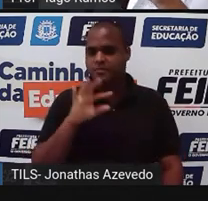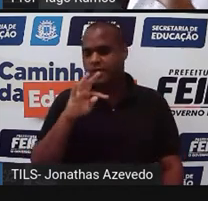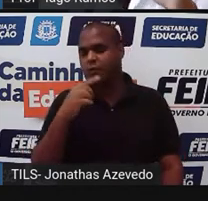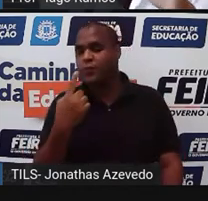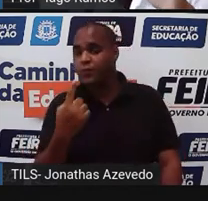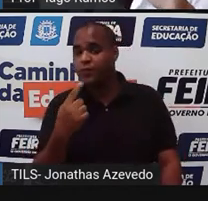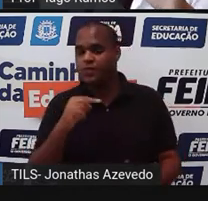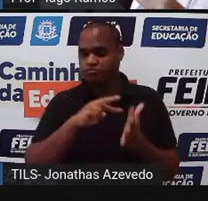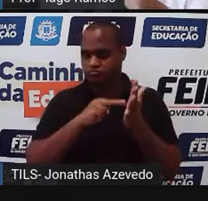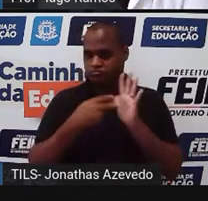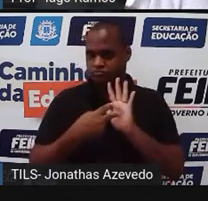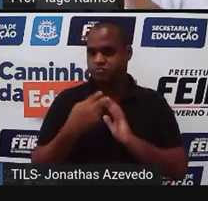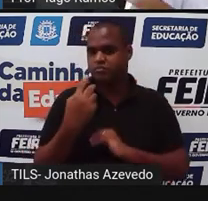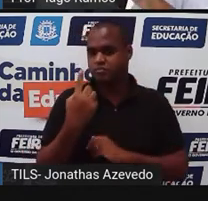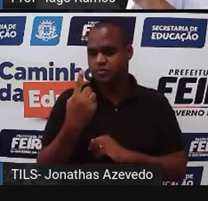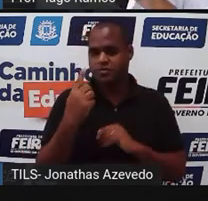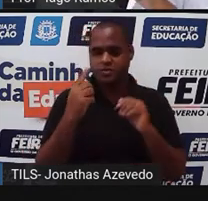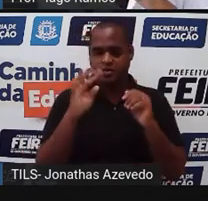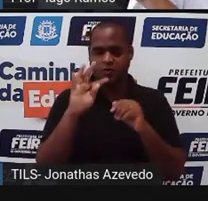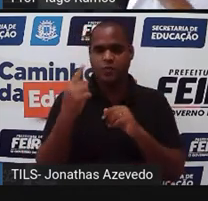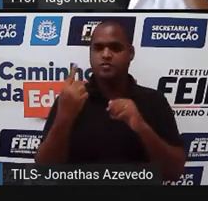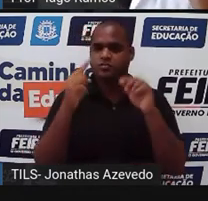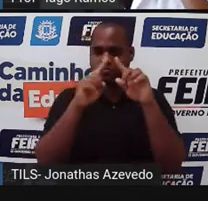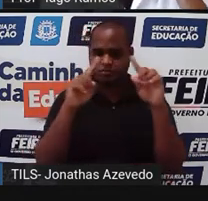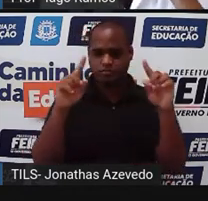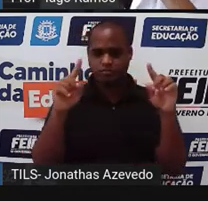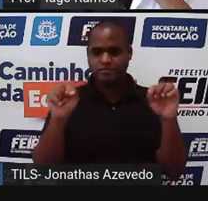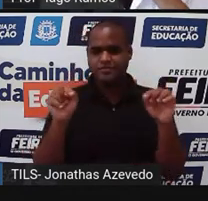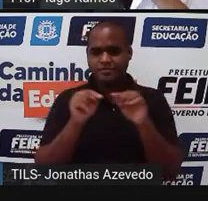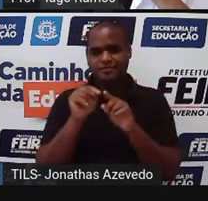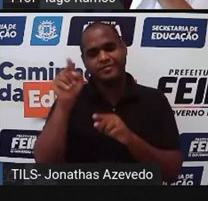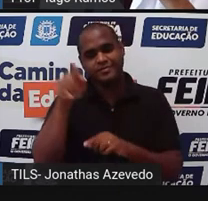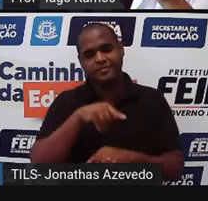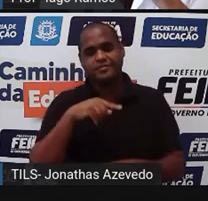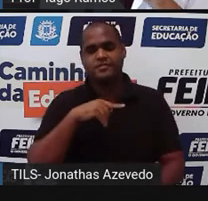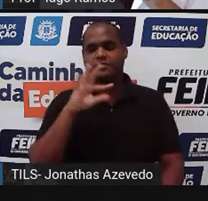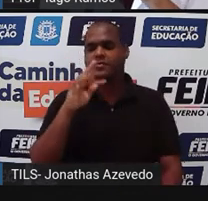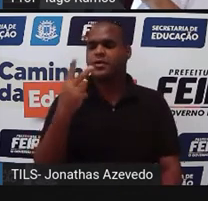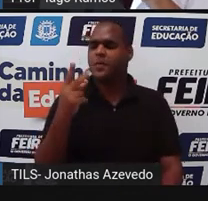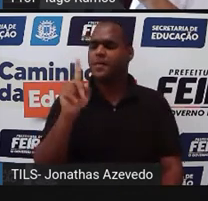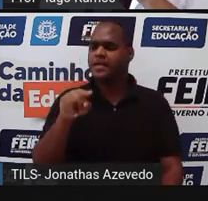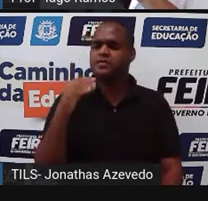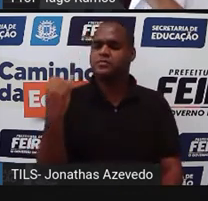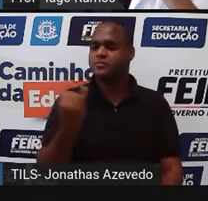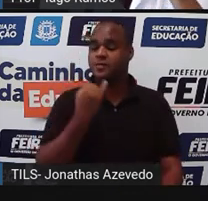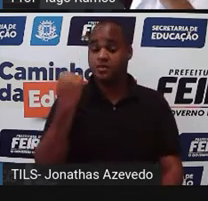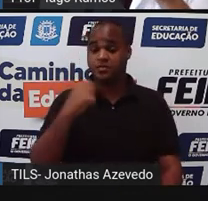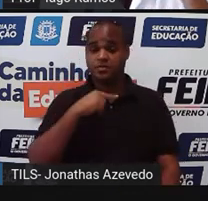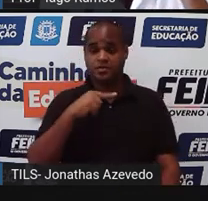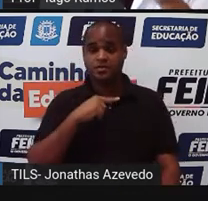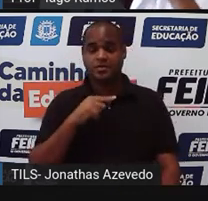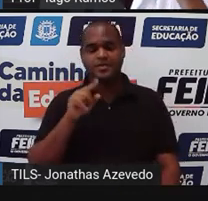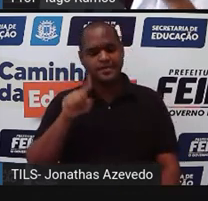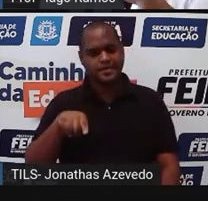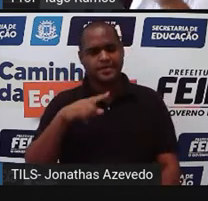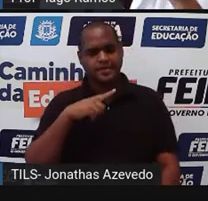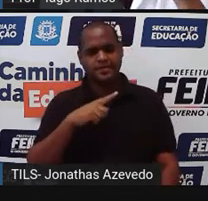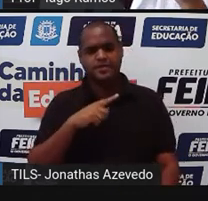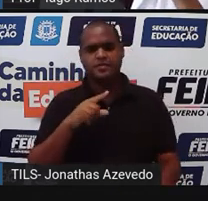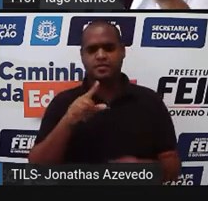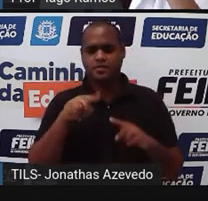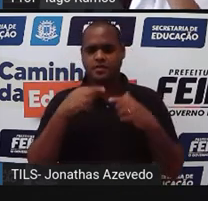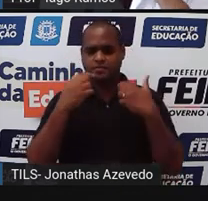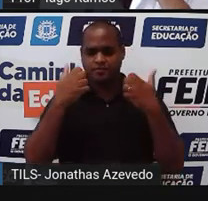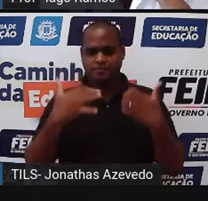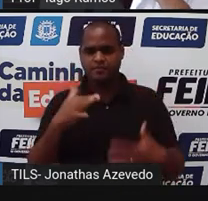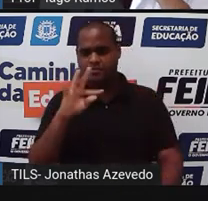para significado Triângulo 11 T2 para significado triângulo dois só tem um detalhe esses dois triângulos ali que eu